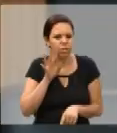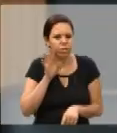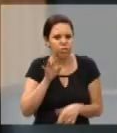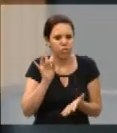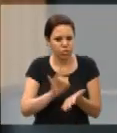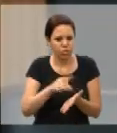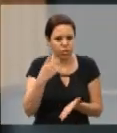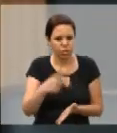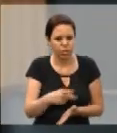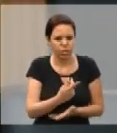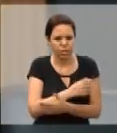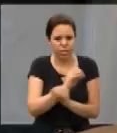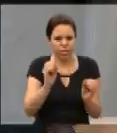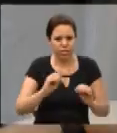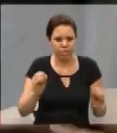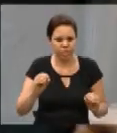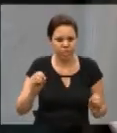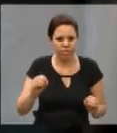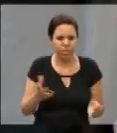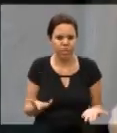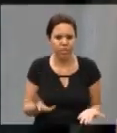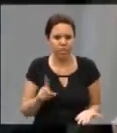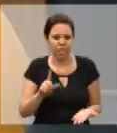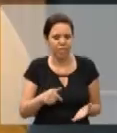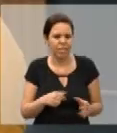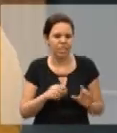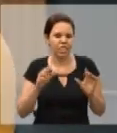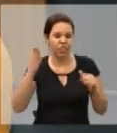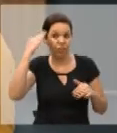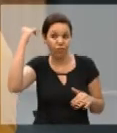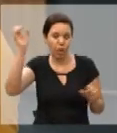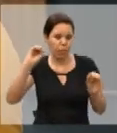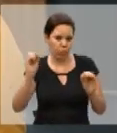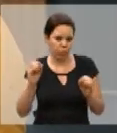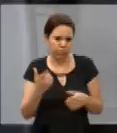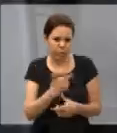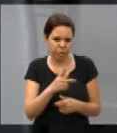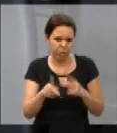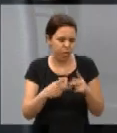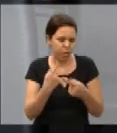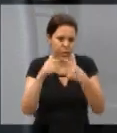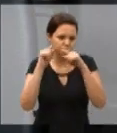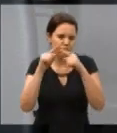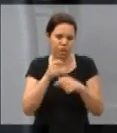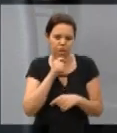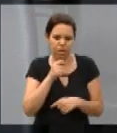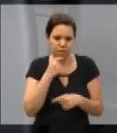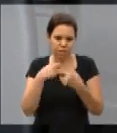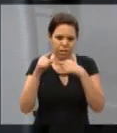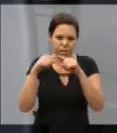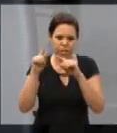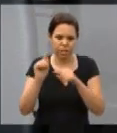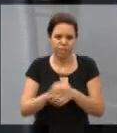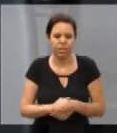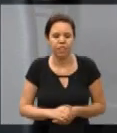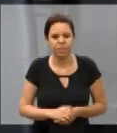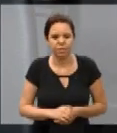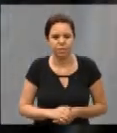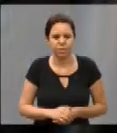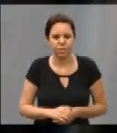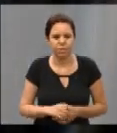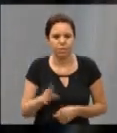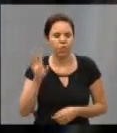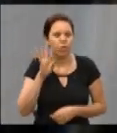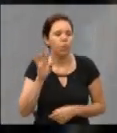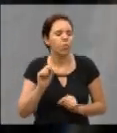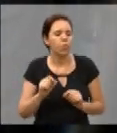confirma, Moara? Sem grandes estrelas? Olha, com exceção de mim, por enquanto não são grandes. Mas assim, mas uma coisa que é